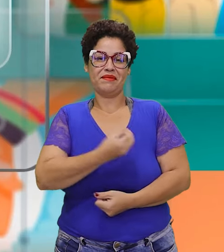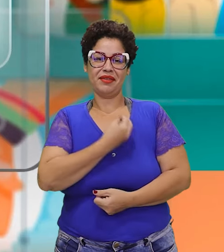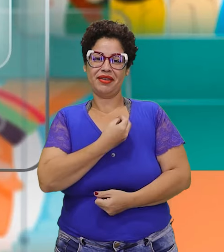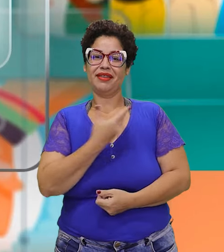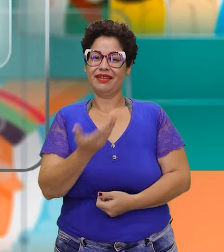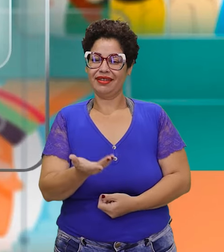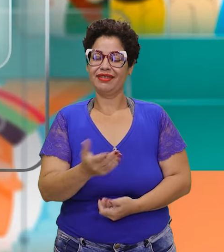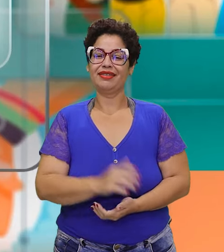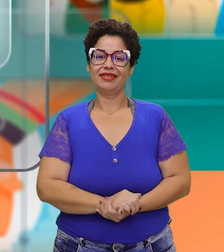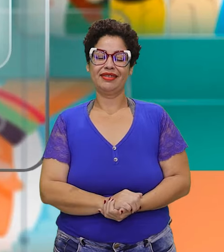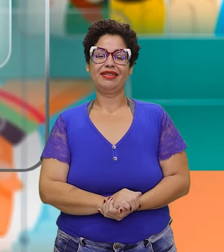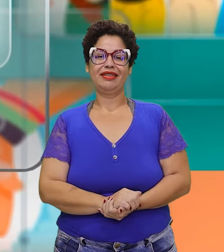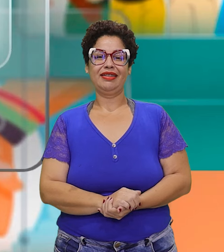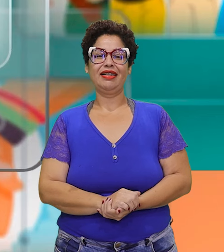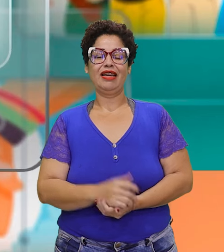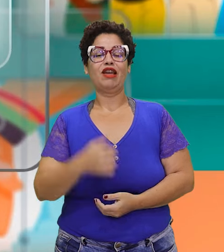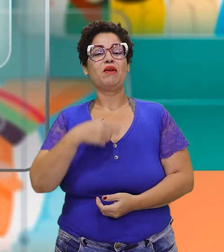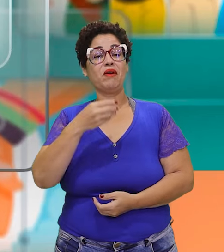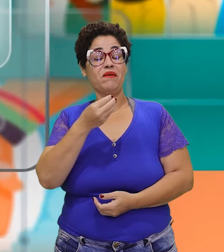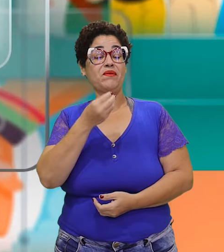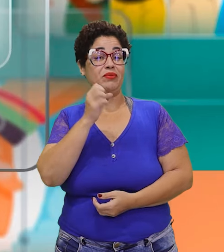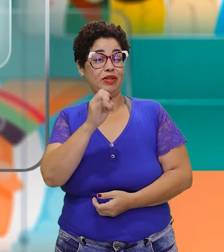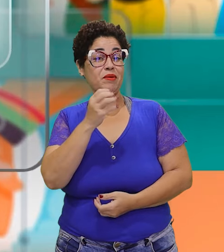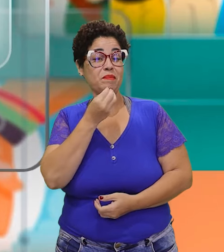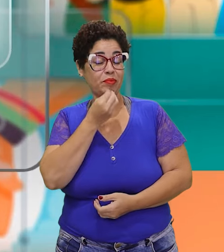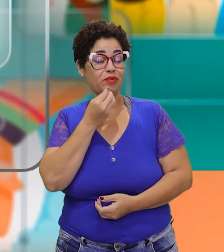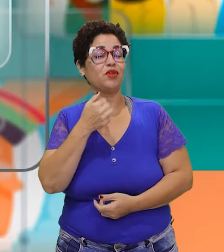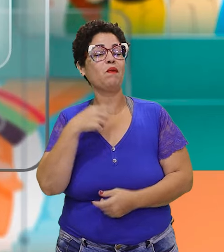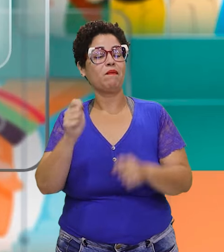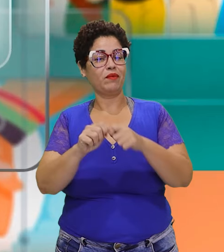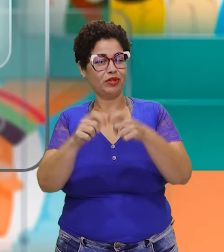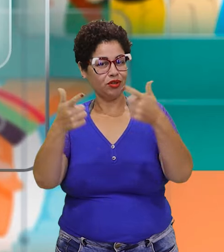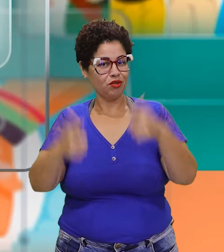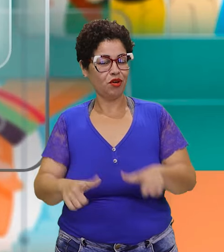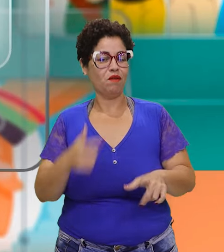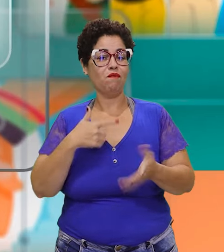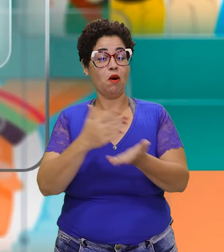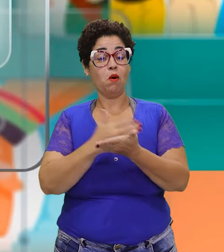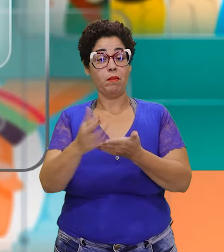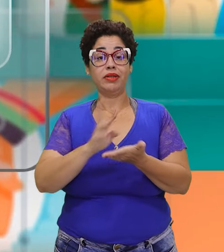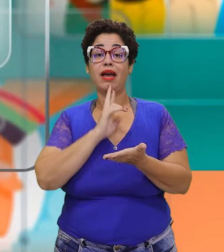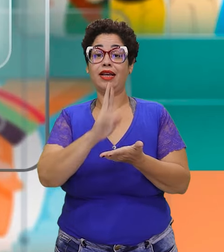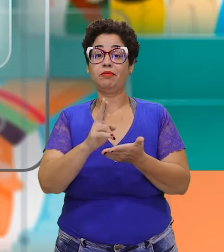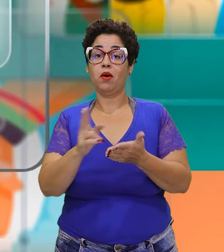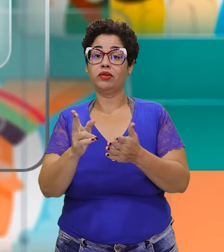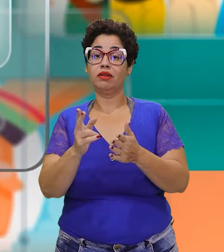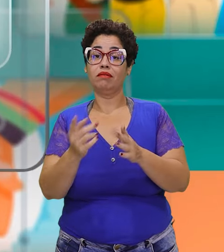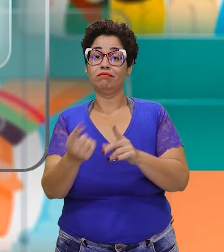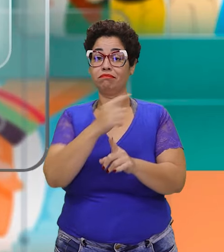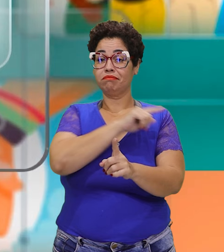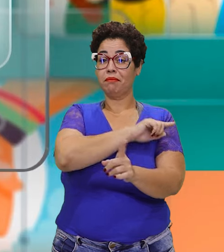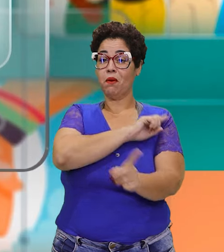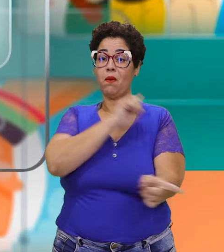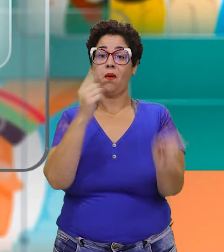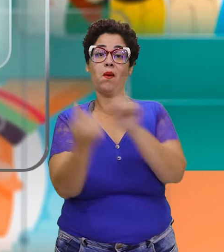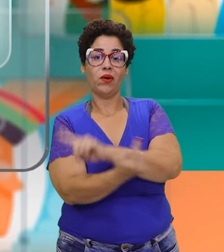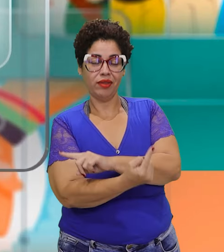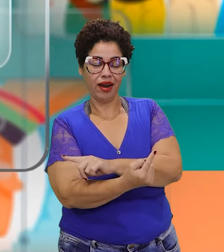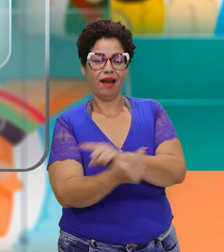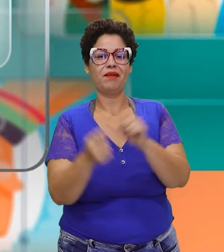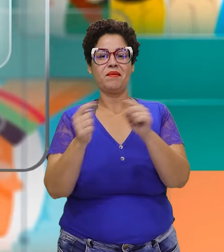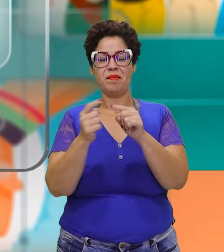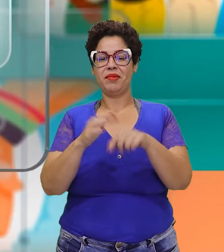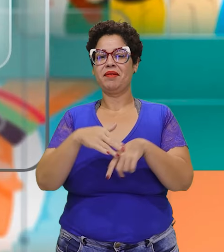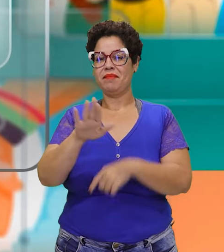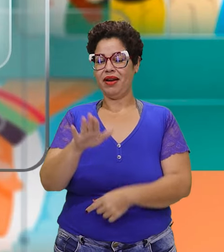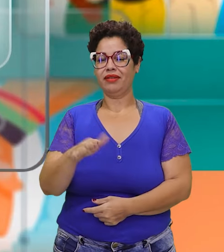vida, digamos, né? Eu faria de novo se fosse necessário. Vou começar respondendo de trás para frente, que eu acho que faz mais